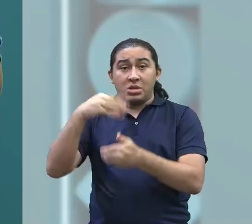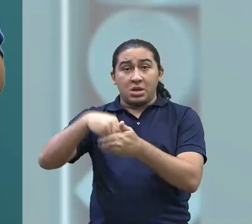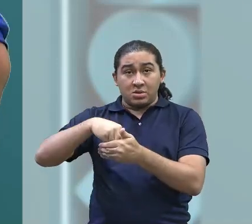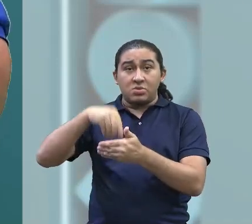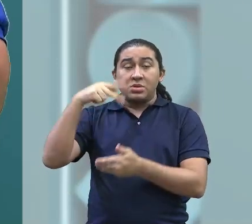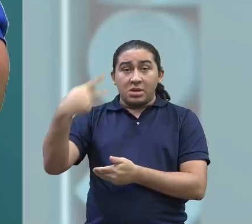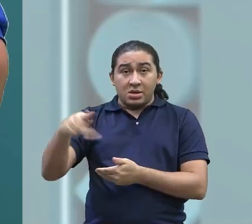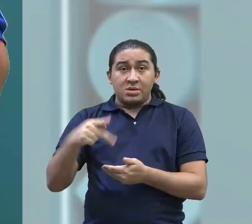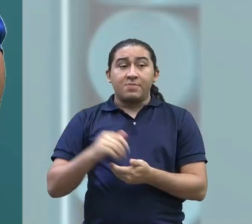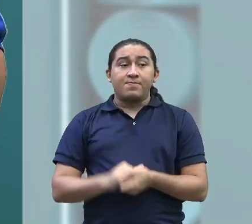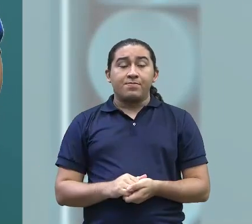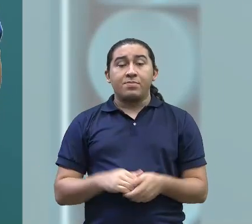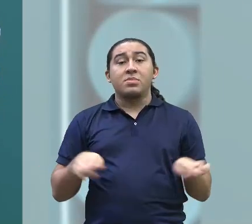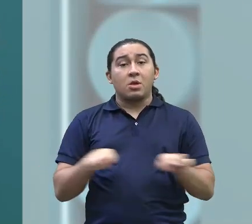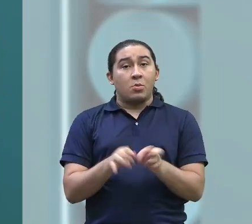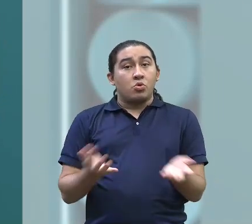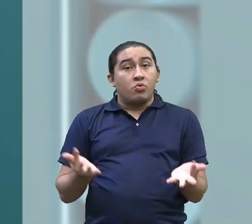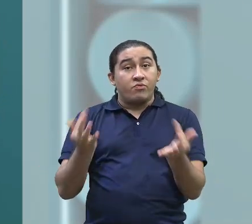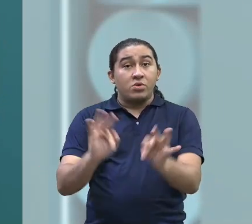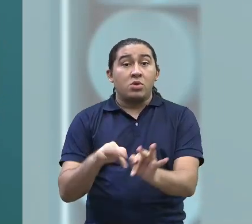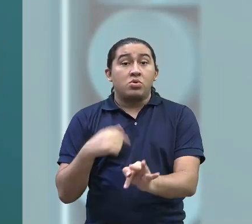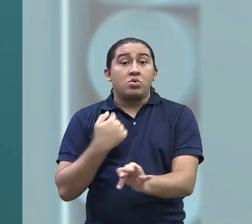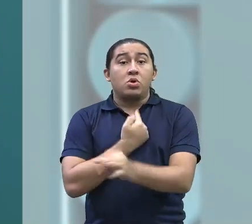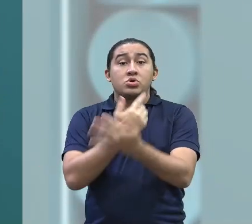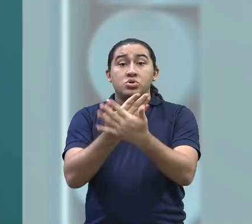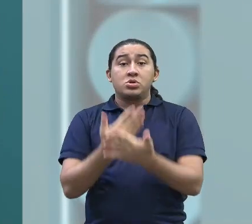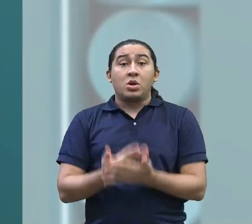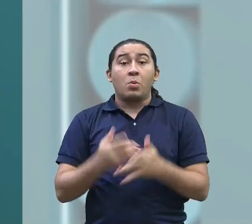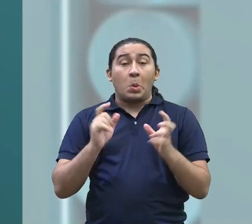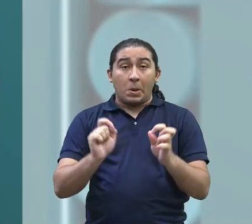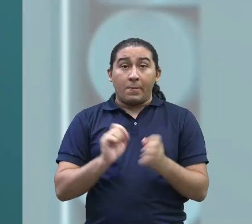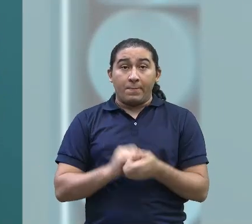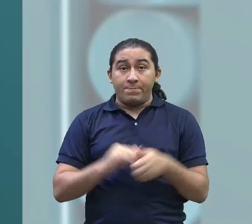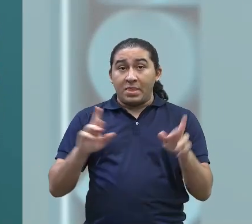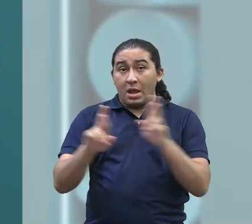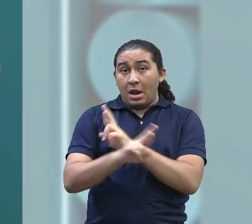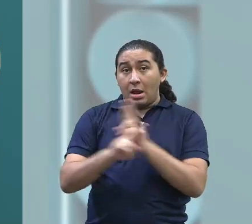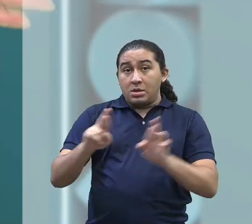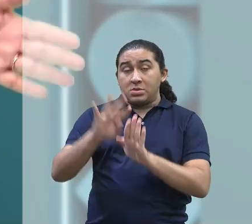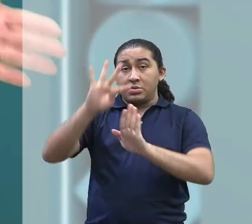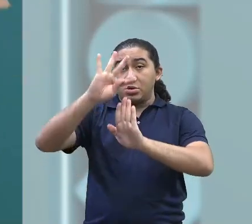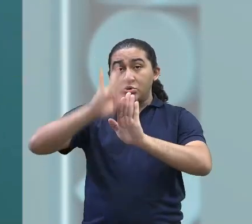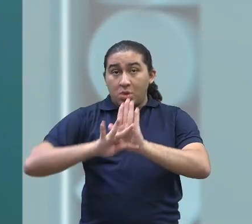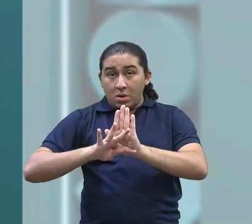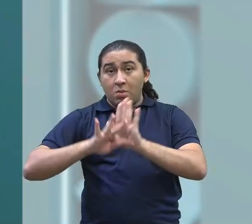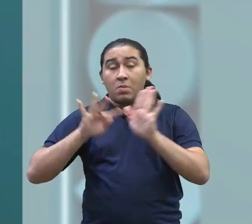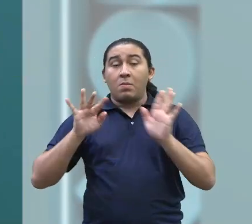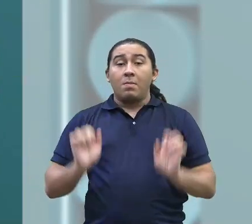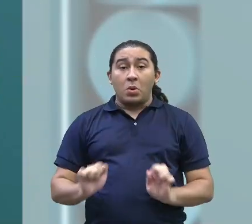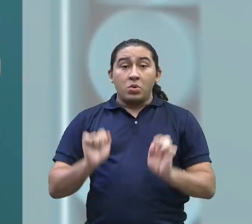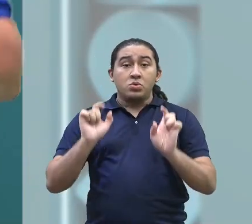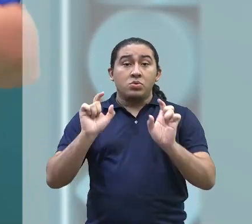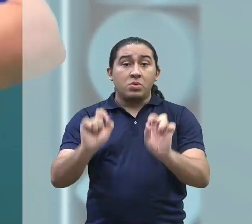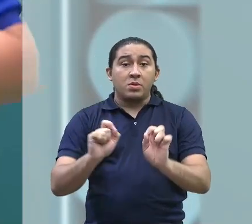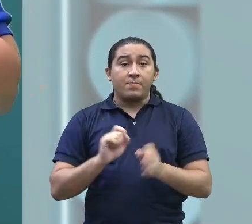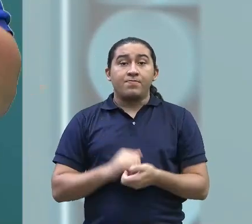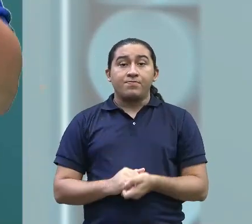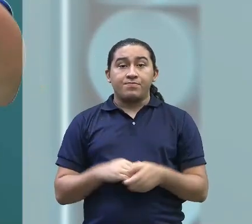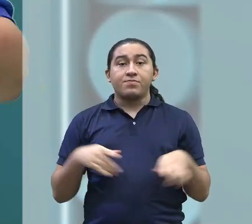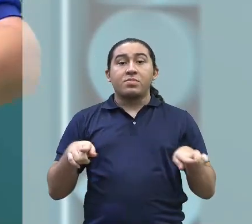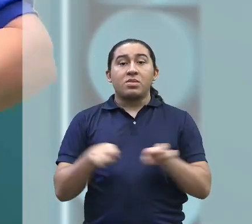no final, vimos aí que a intertextualidade ela pode, né,